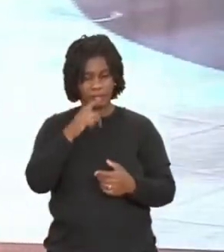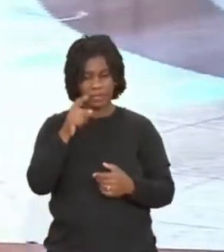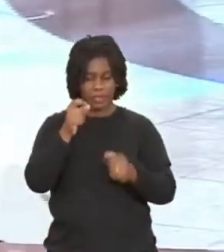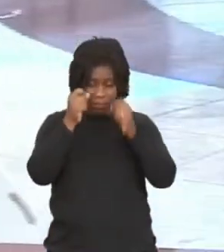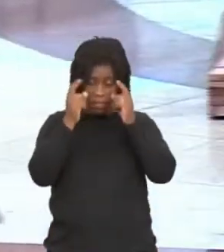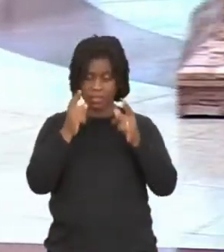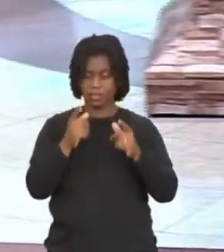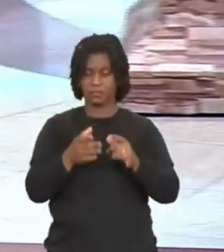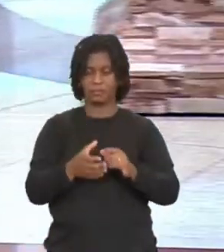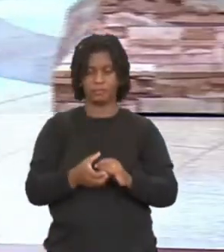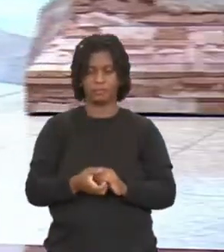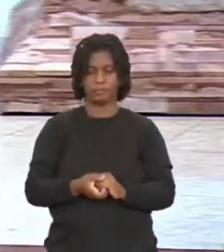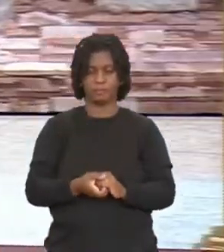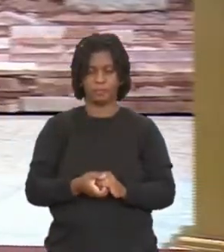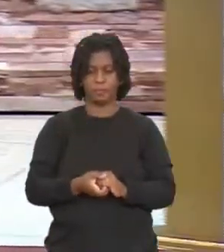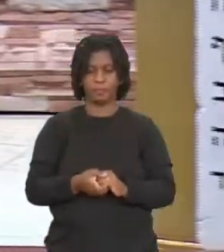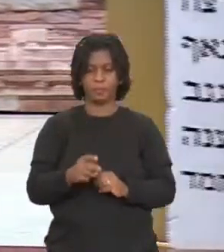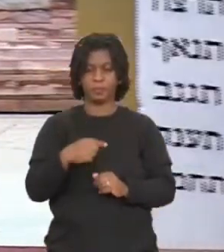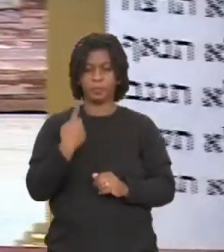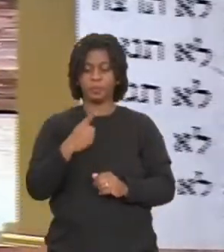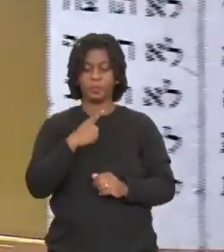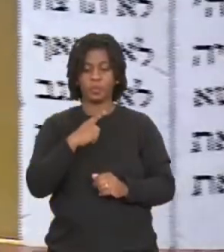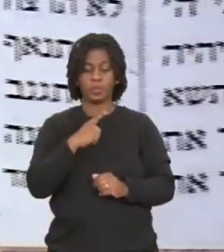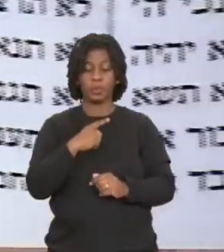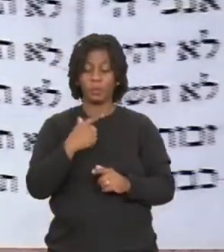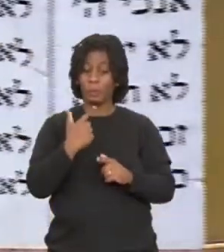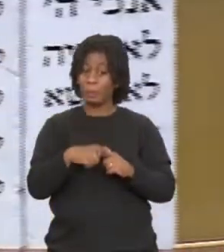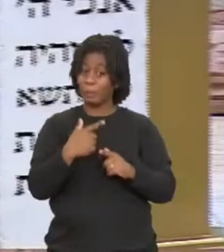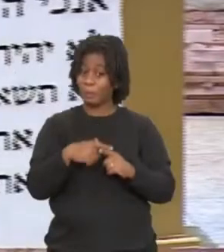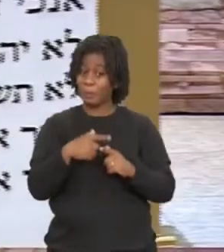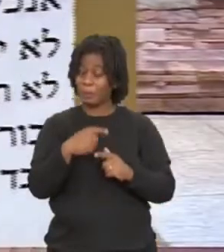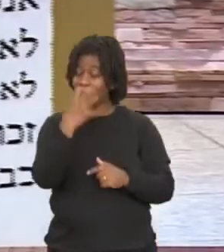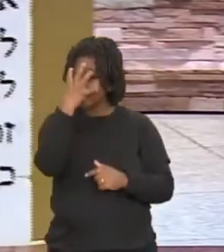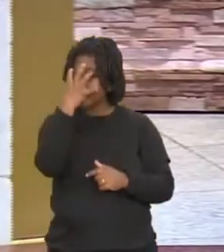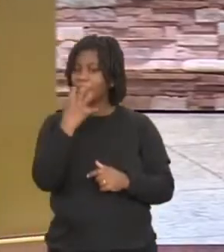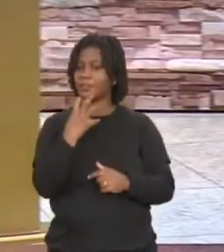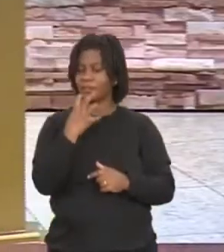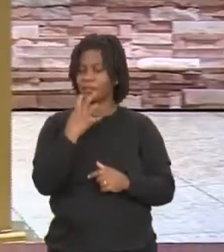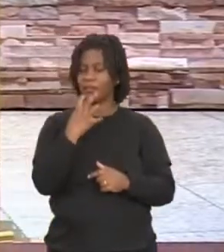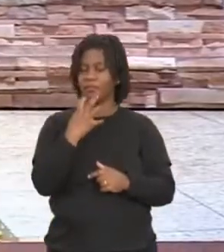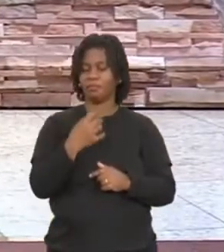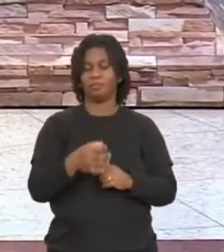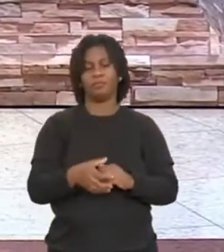nisso. Nós temos um problema sério.